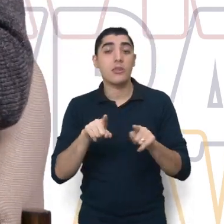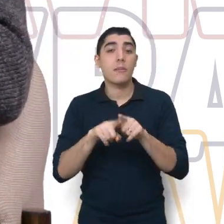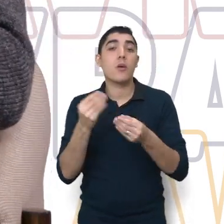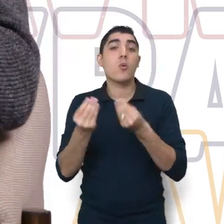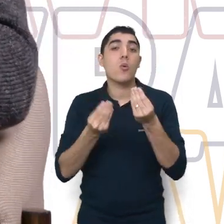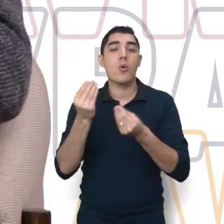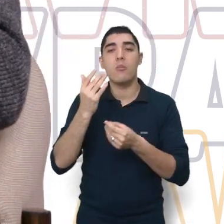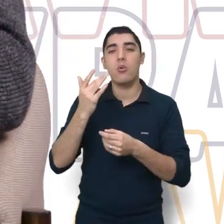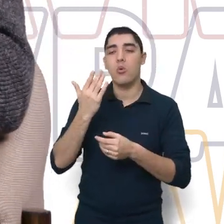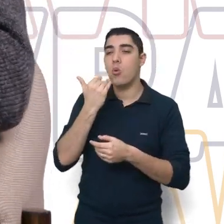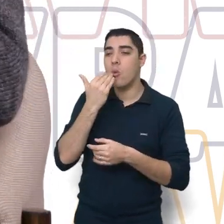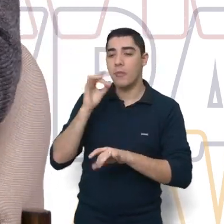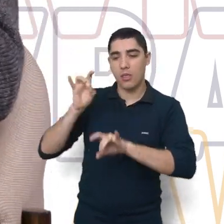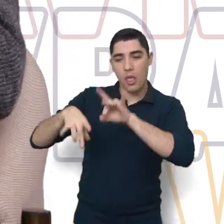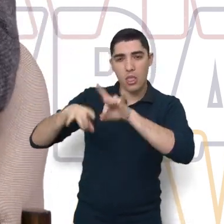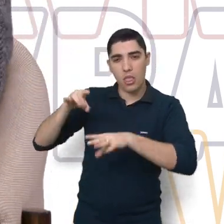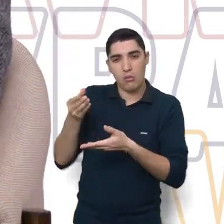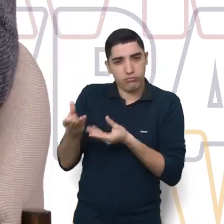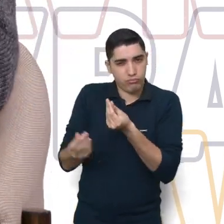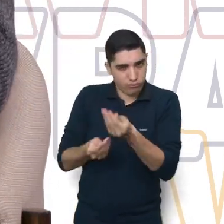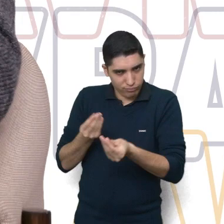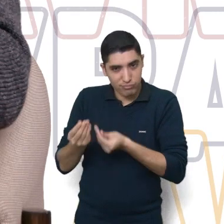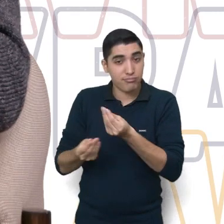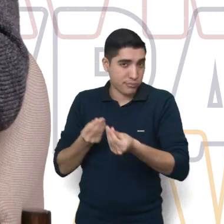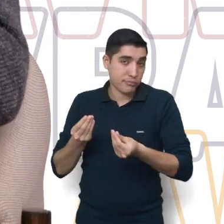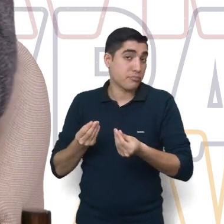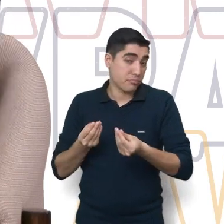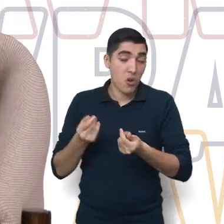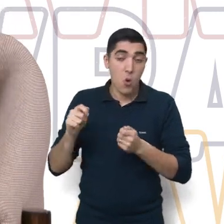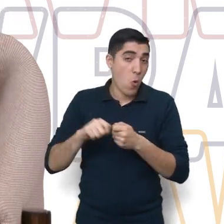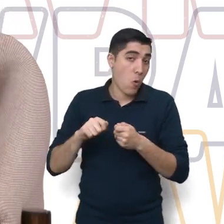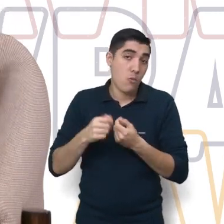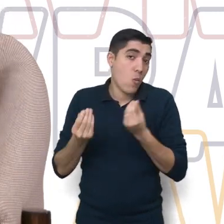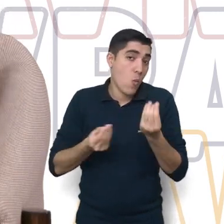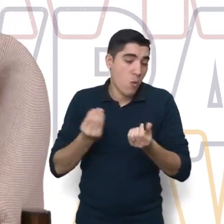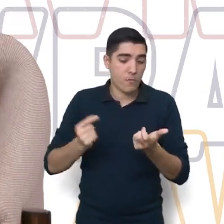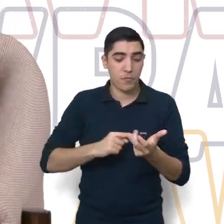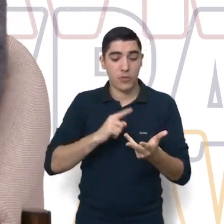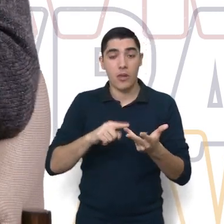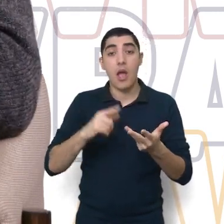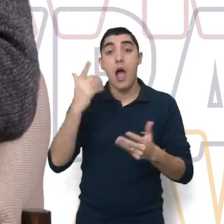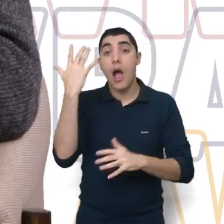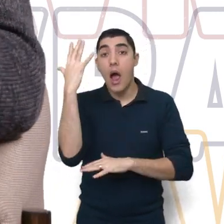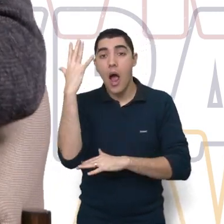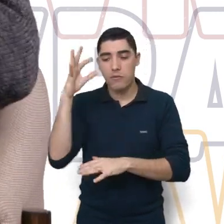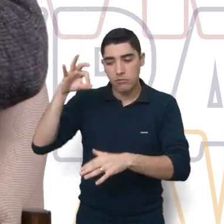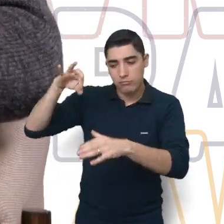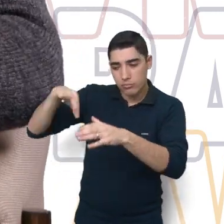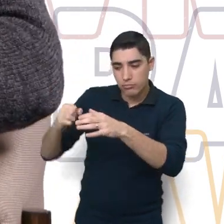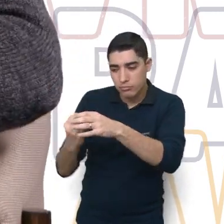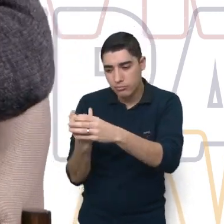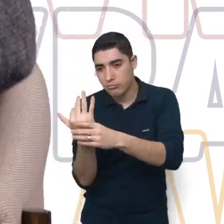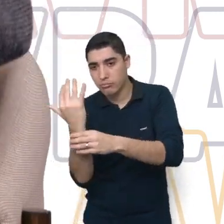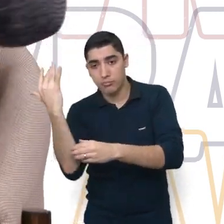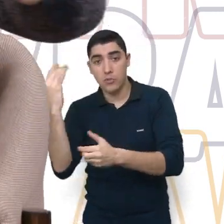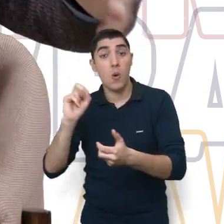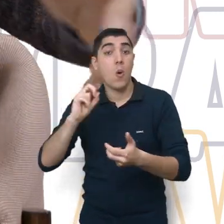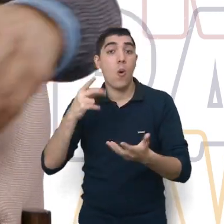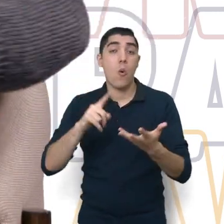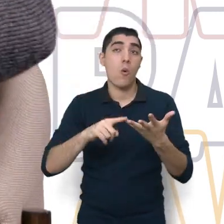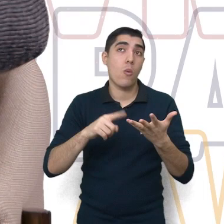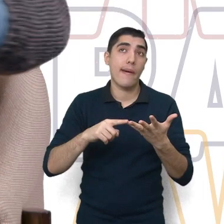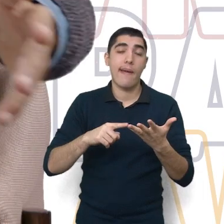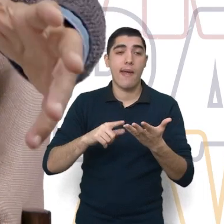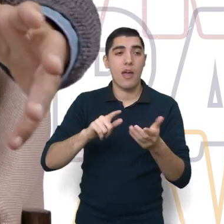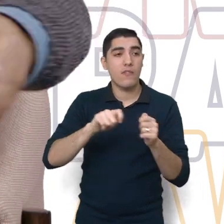as ações por exemplo que a gente faz né de plantio de árvore ou vamos fazer uma limpeza